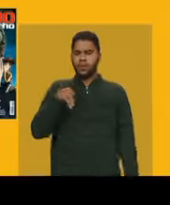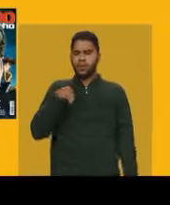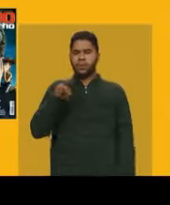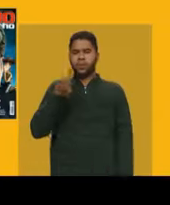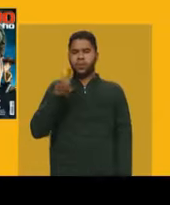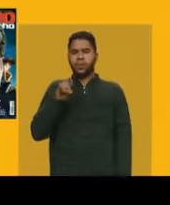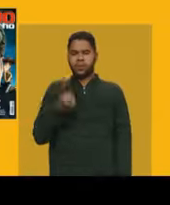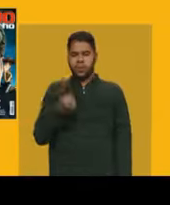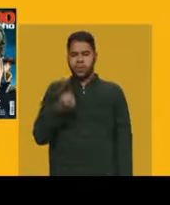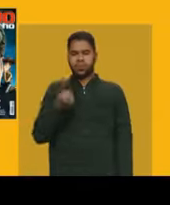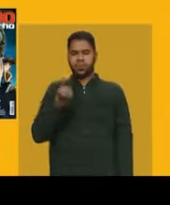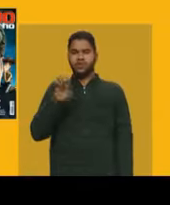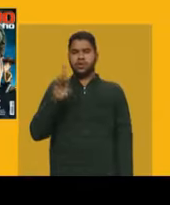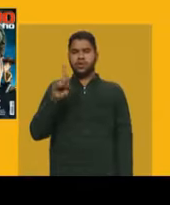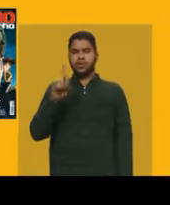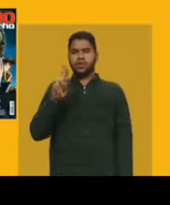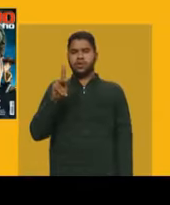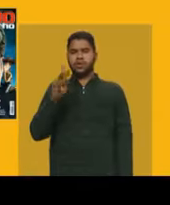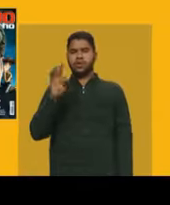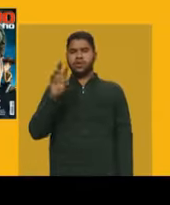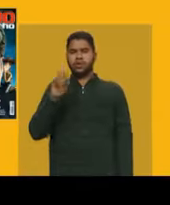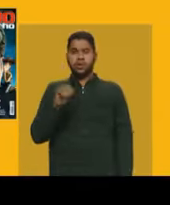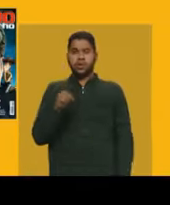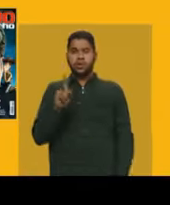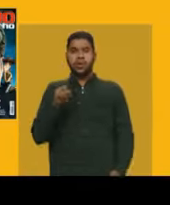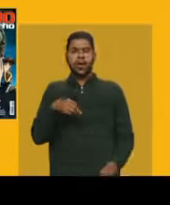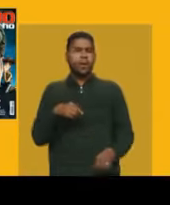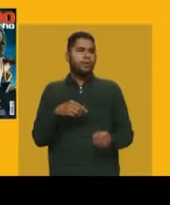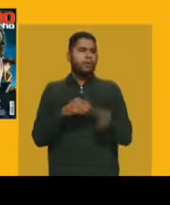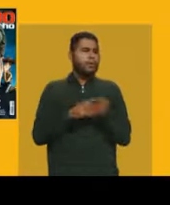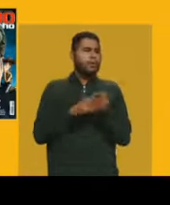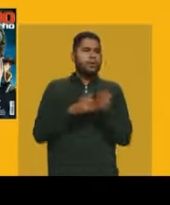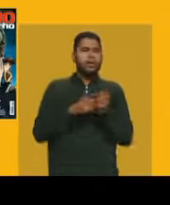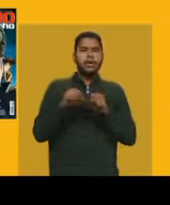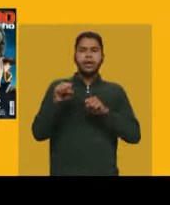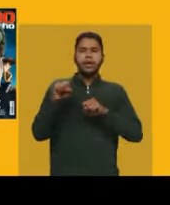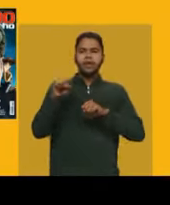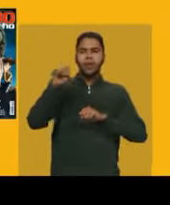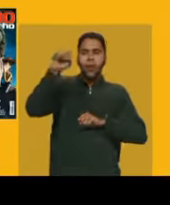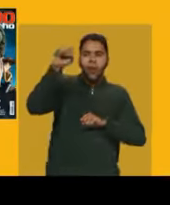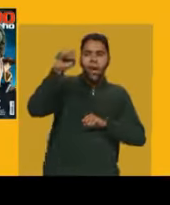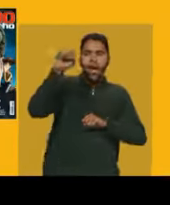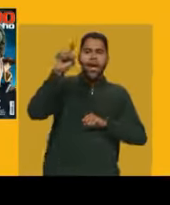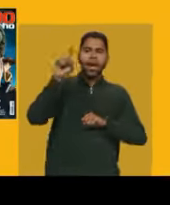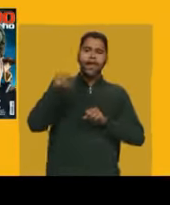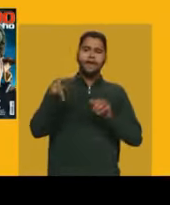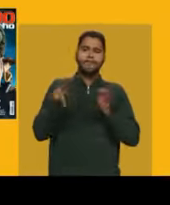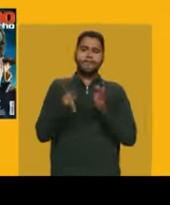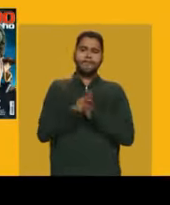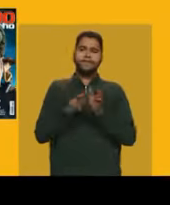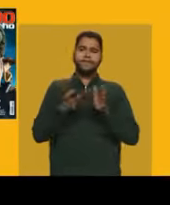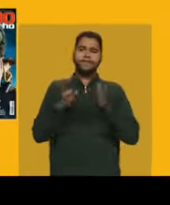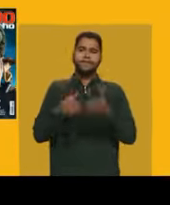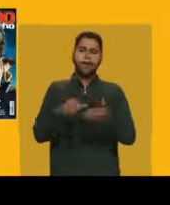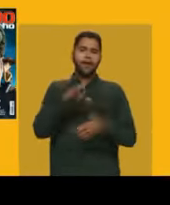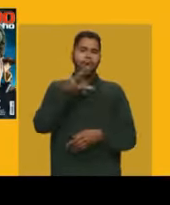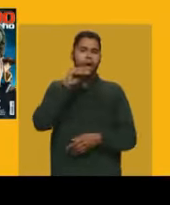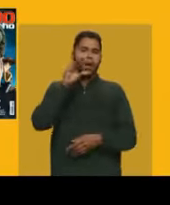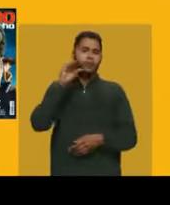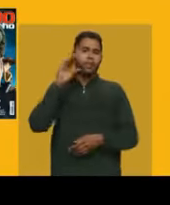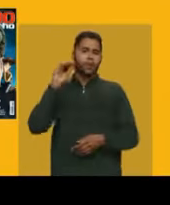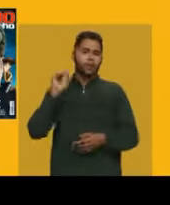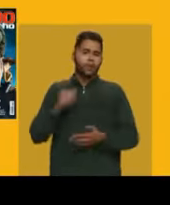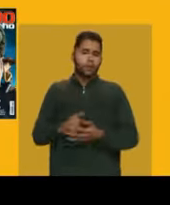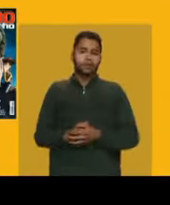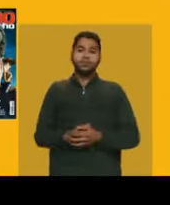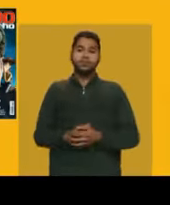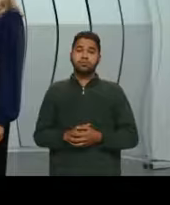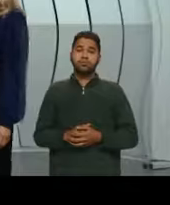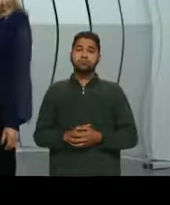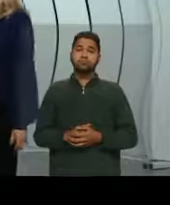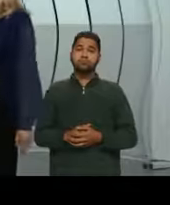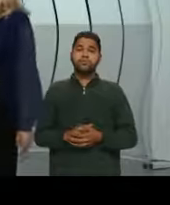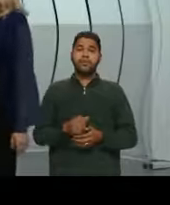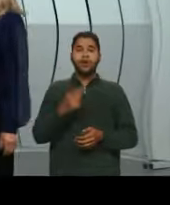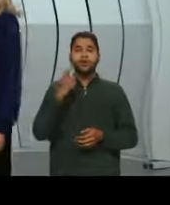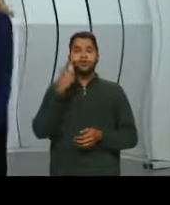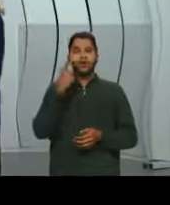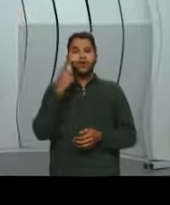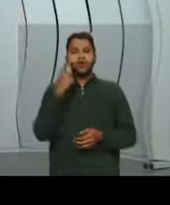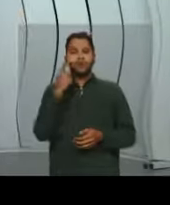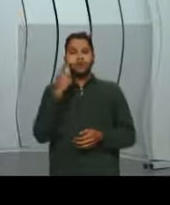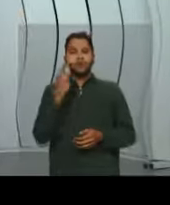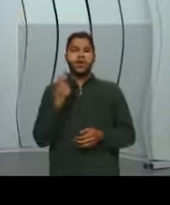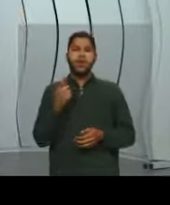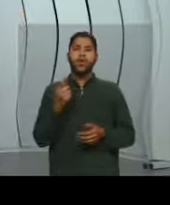a Segredo dos Heróis, que é destinado mais aos adolescentes, né? Então aqui nós vamos ver um pouquinho, nós